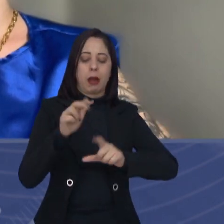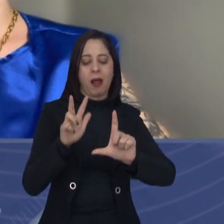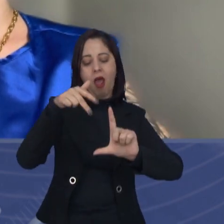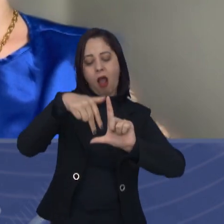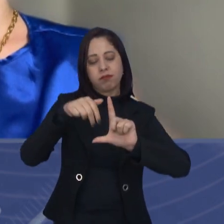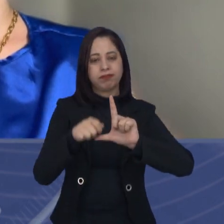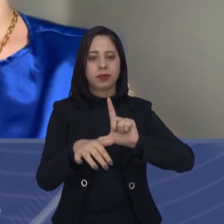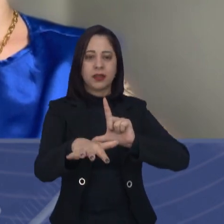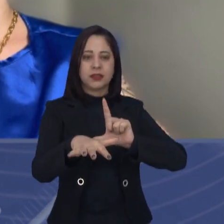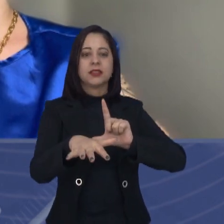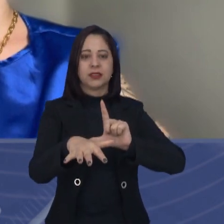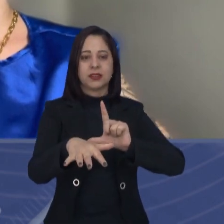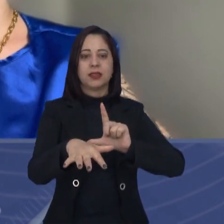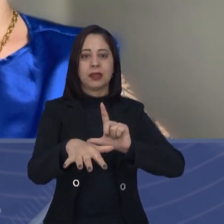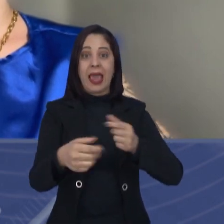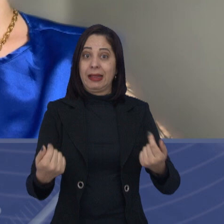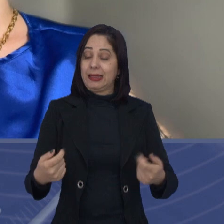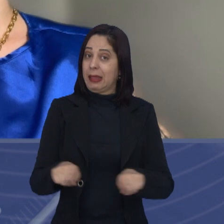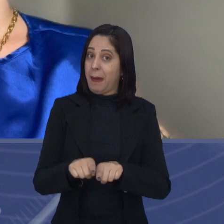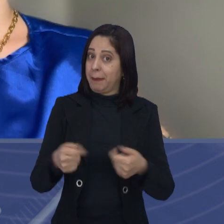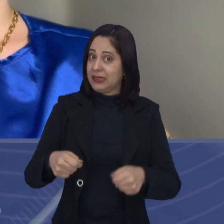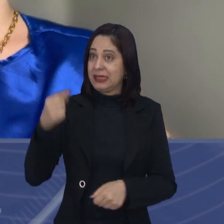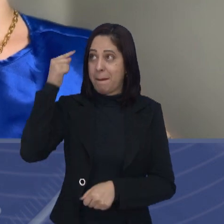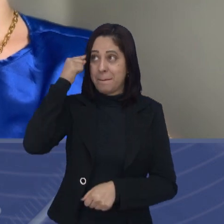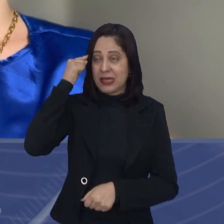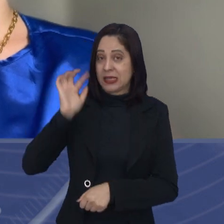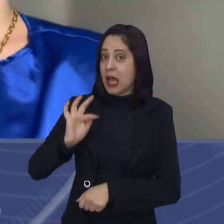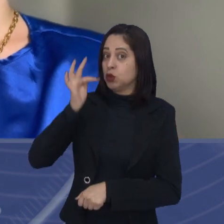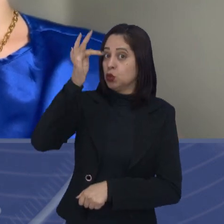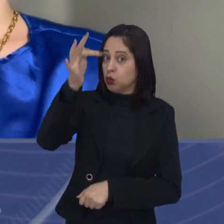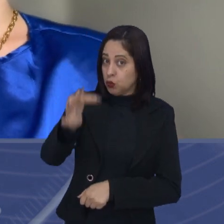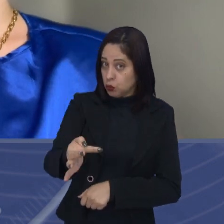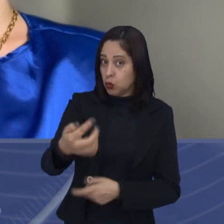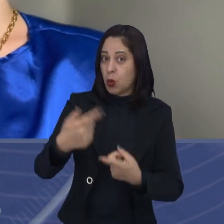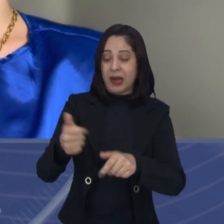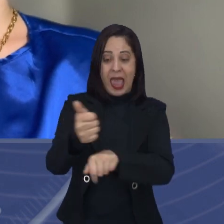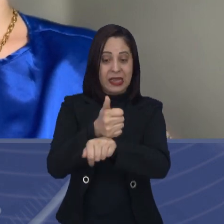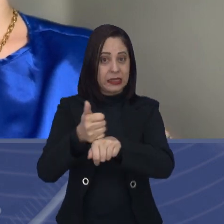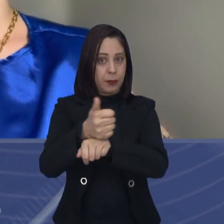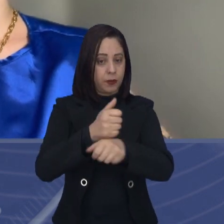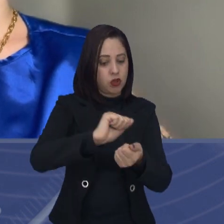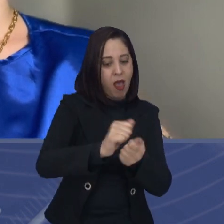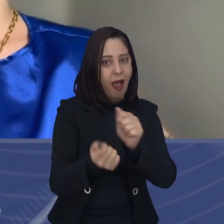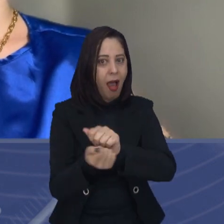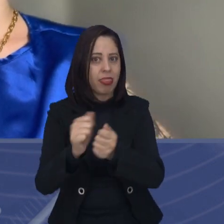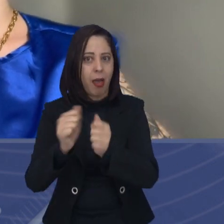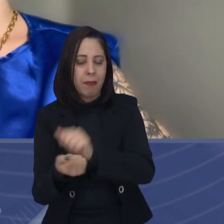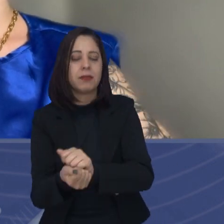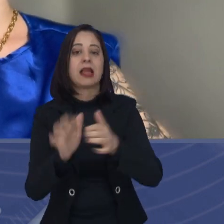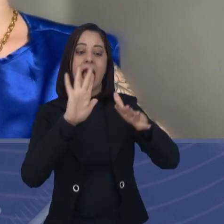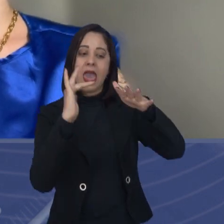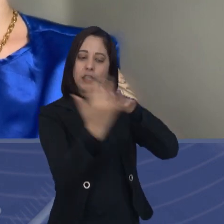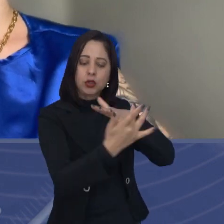gente pode pensar também, né, daqui para o futuro, né? As profissões também vão ter muitas mudanças, né, com as redes sociais,